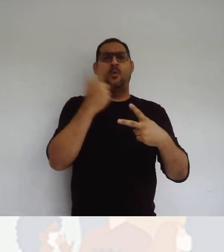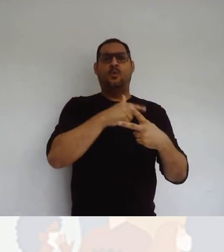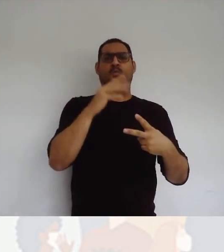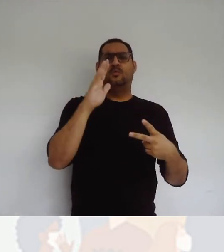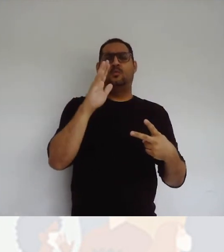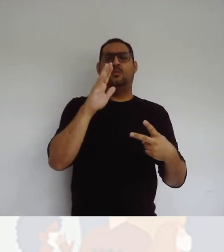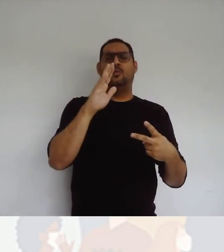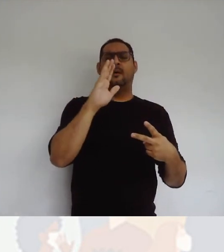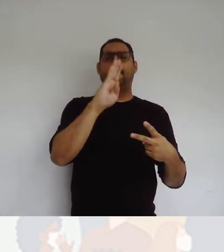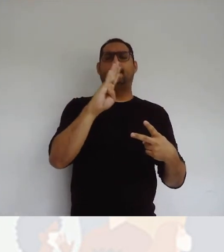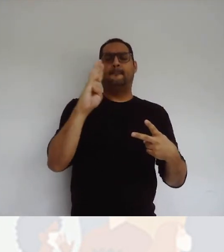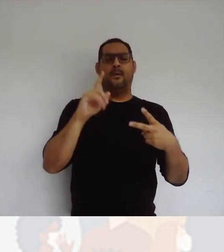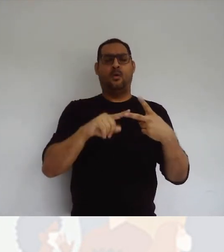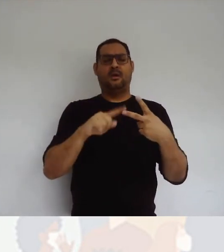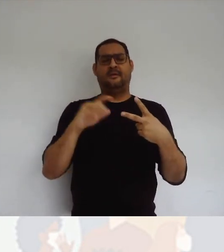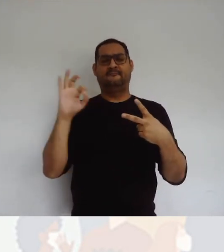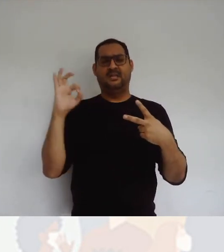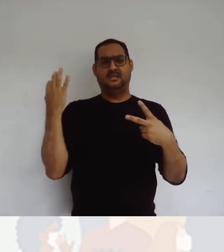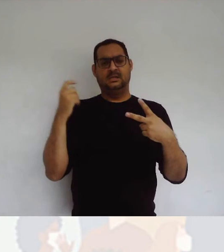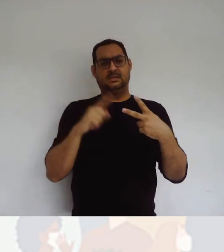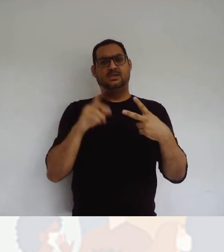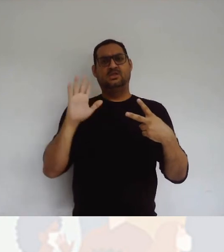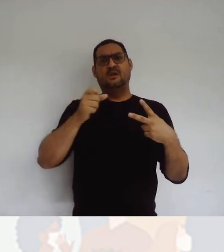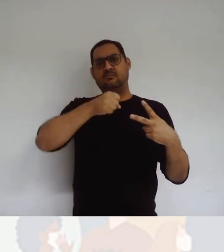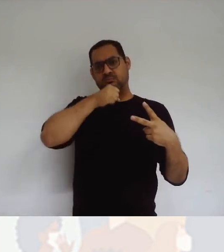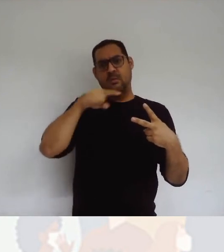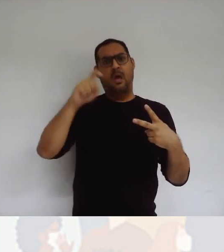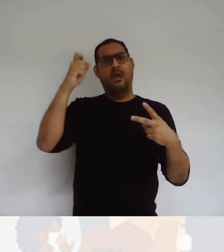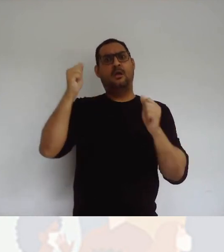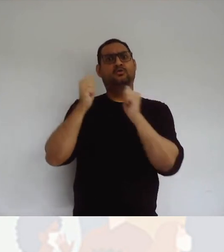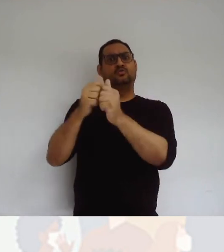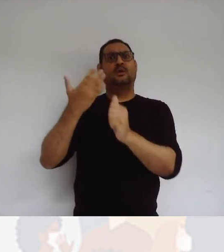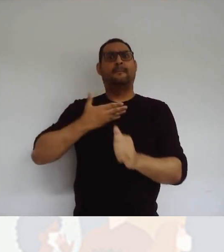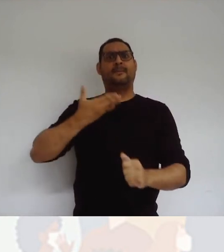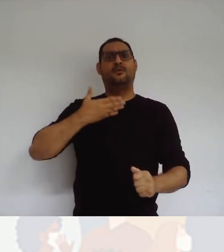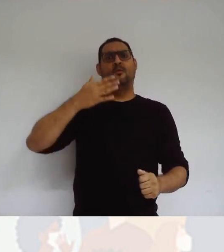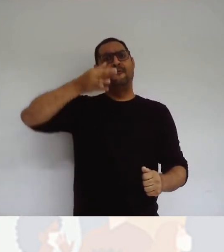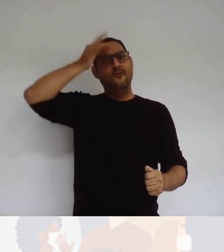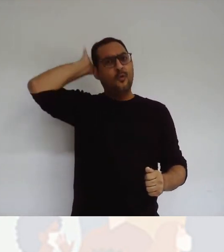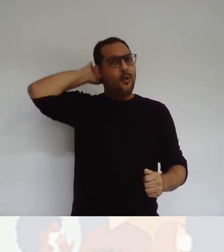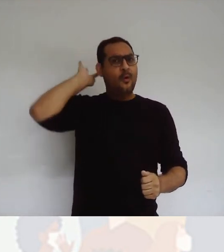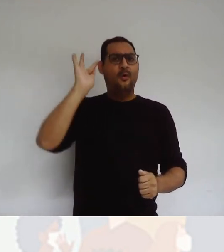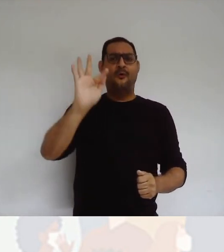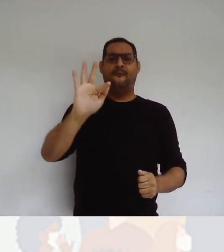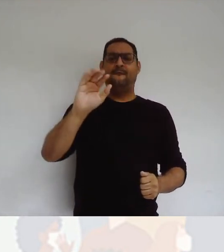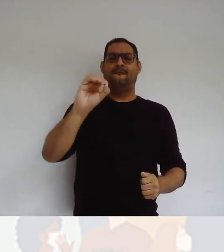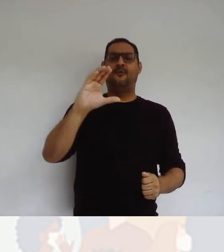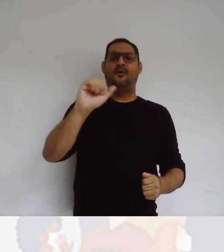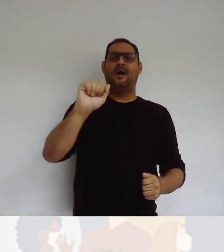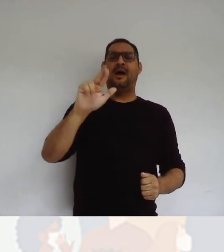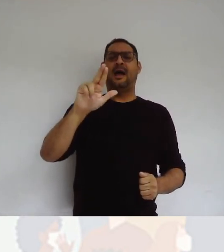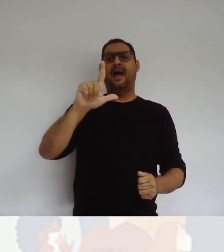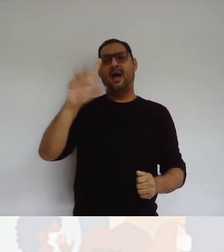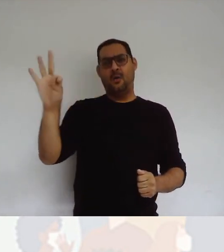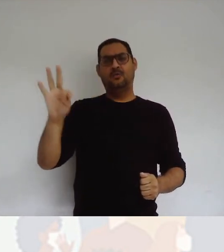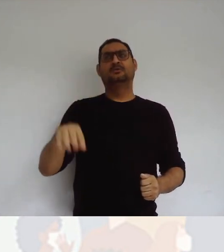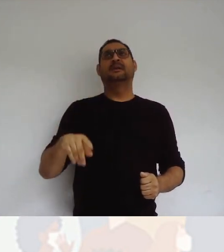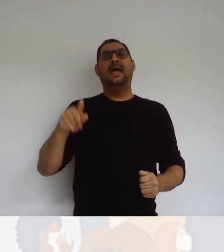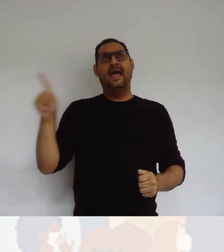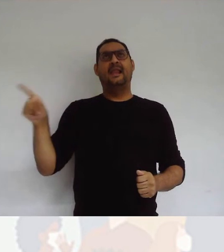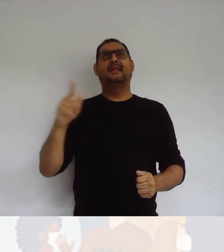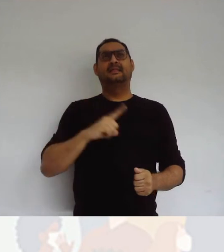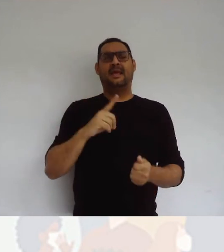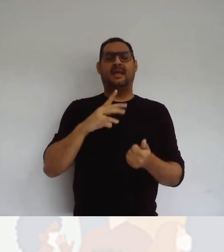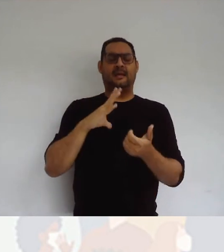consagrado, um filósofo, foi amigo do Foucault, esse livro se chama Returning, a volta,